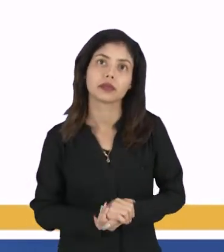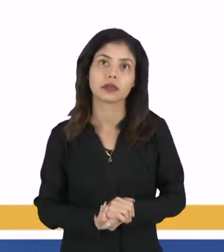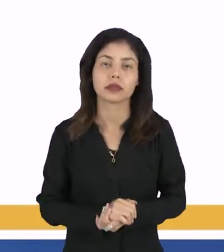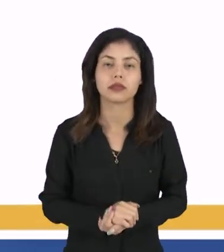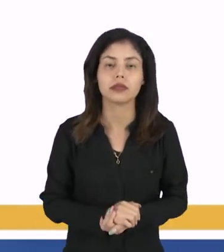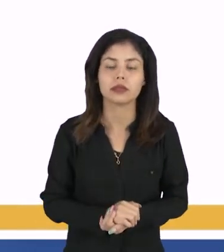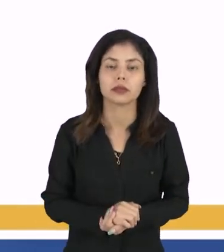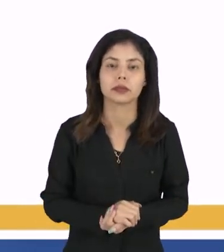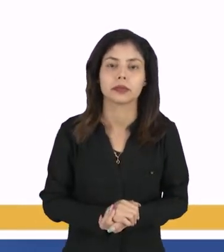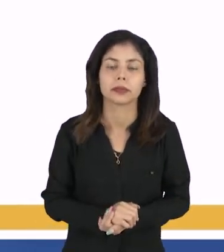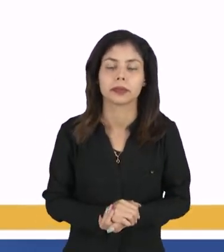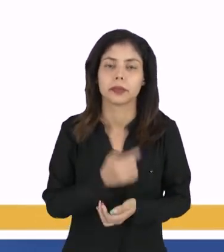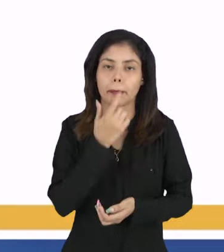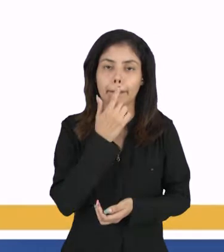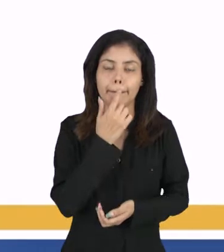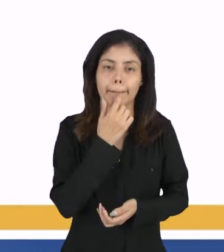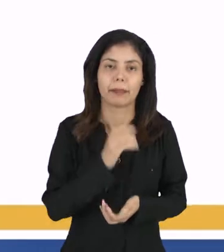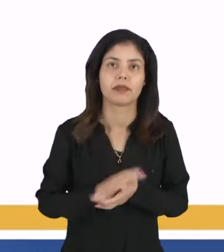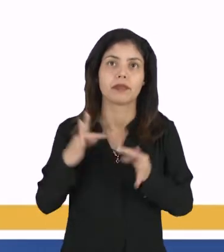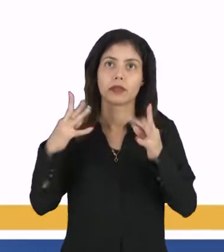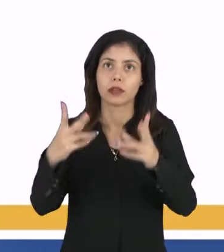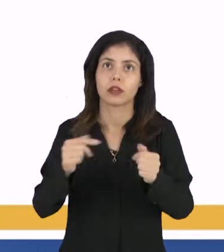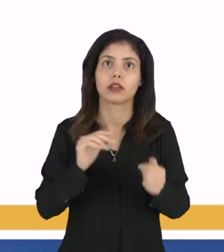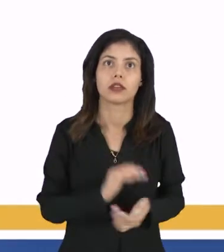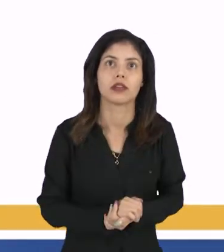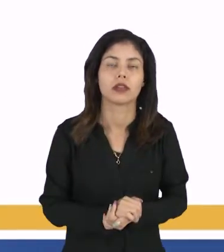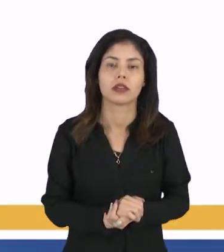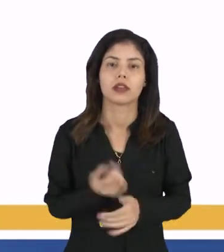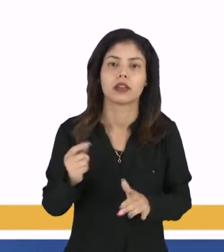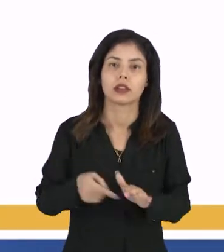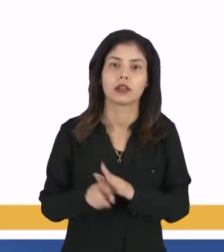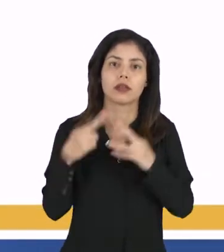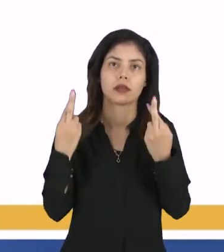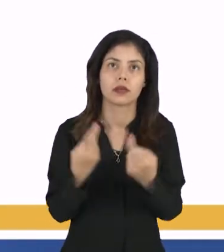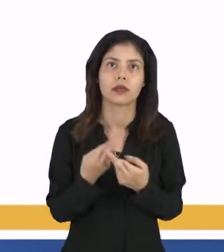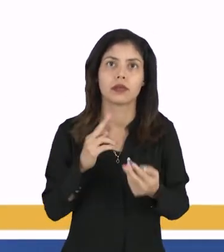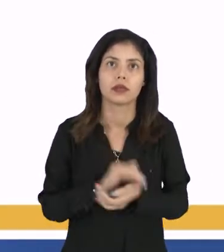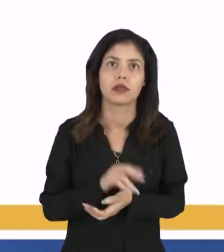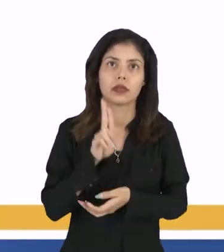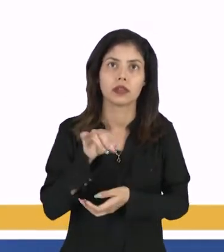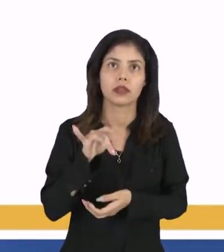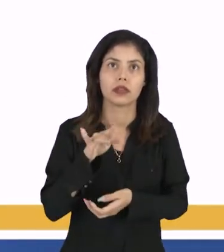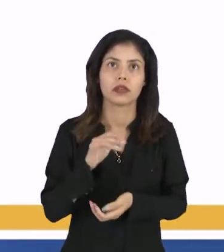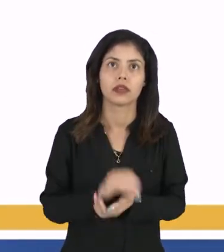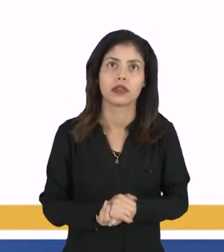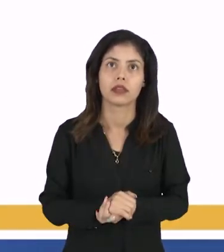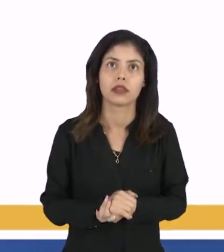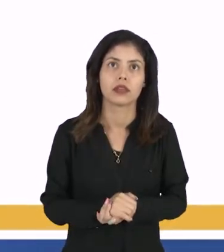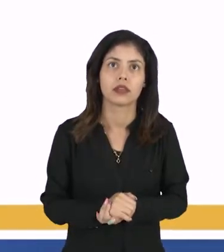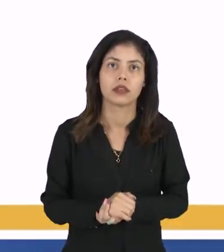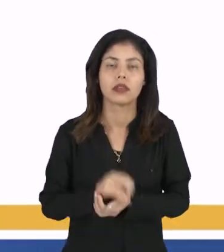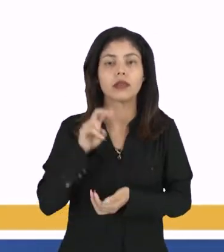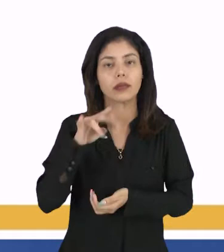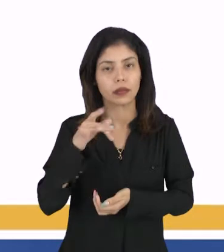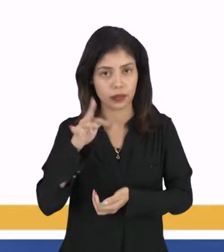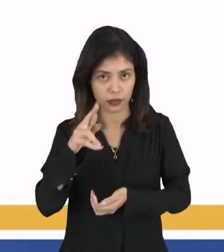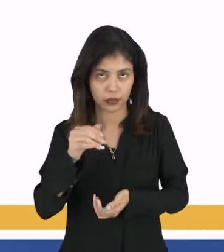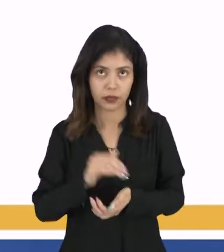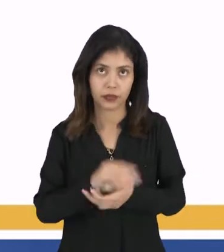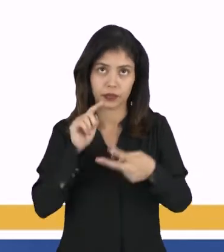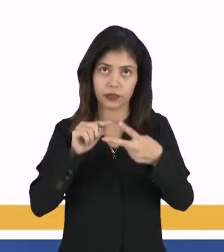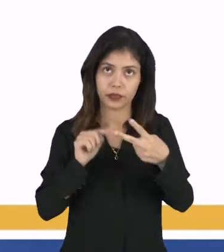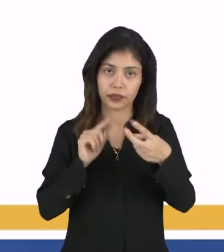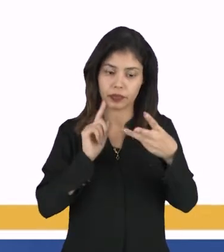ser unicelular. Então, todos os organismos dentro desse reino Monera são procariontes e